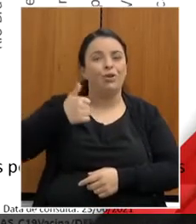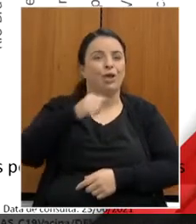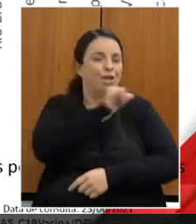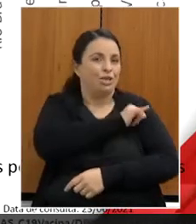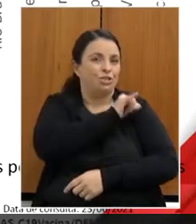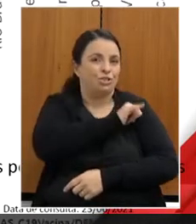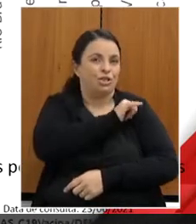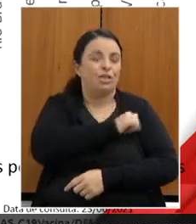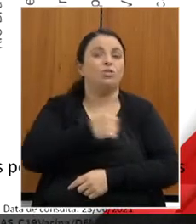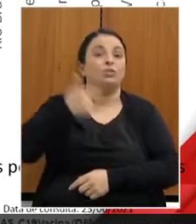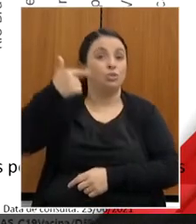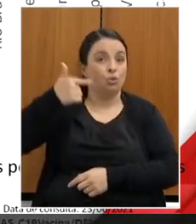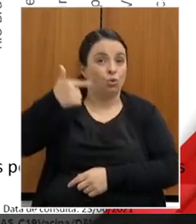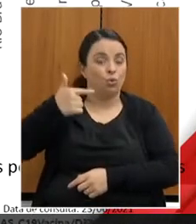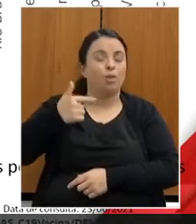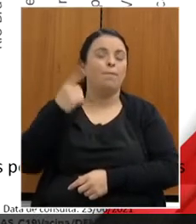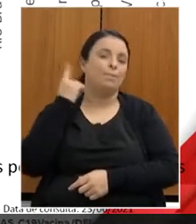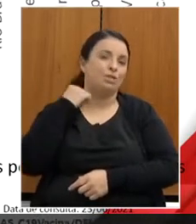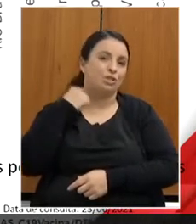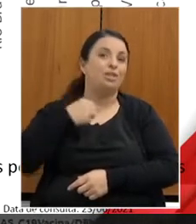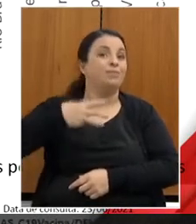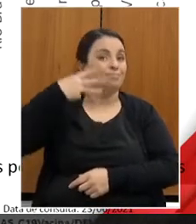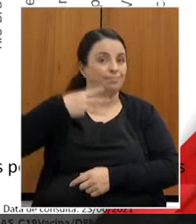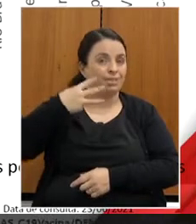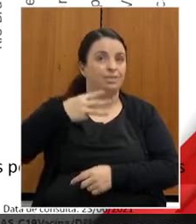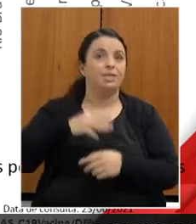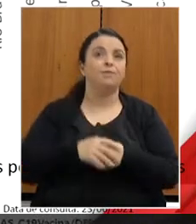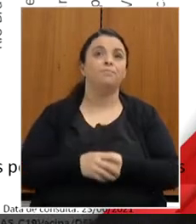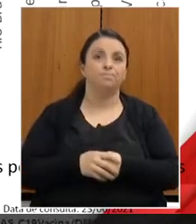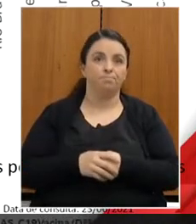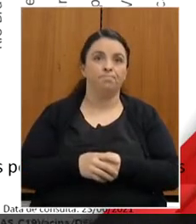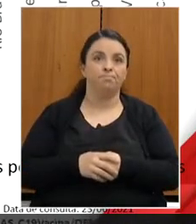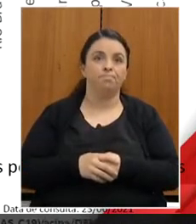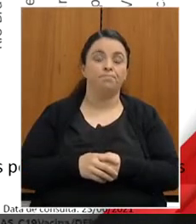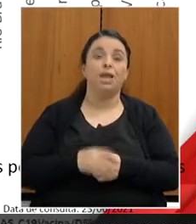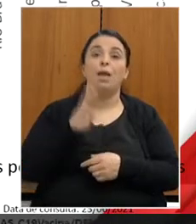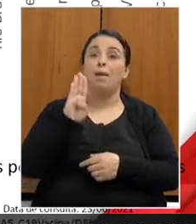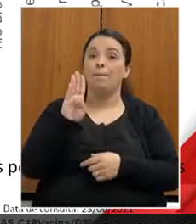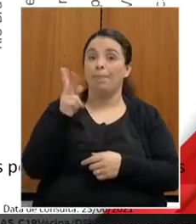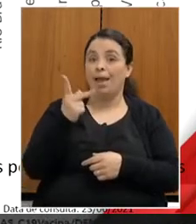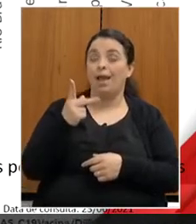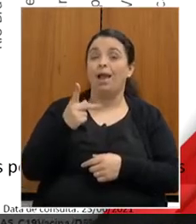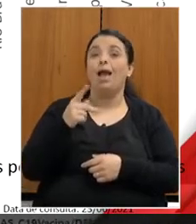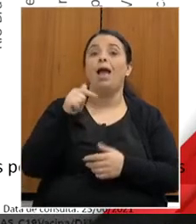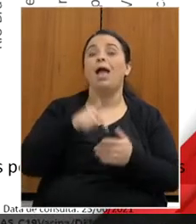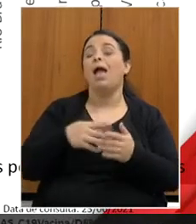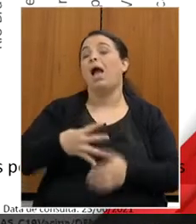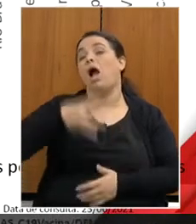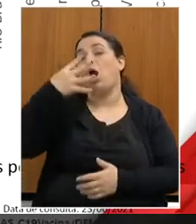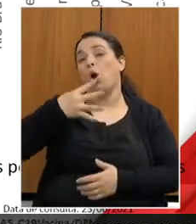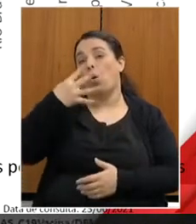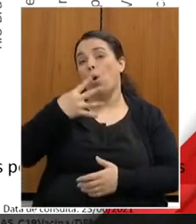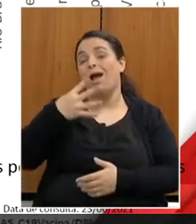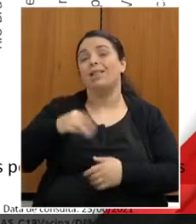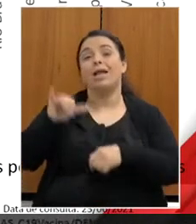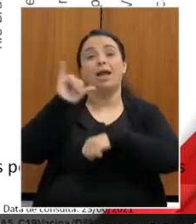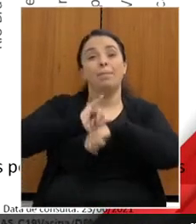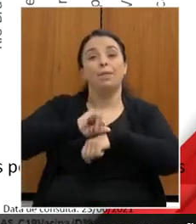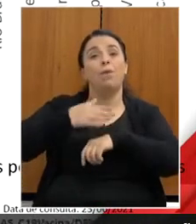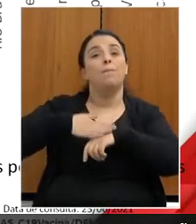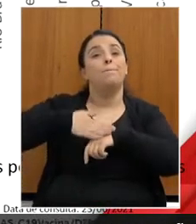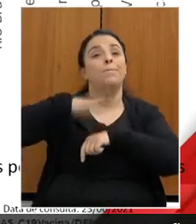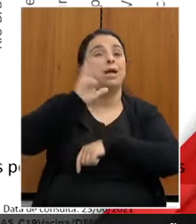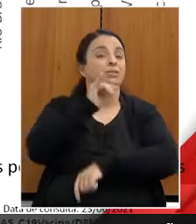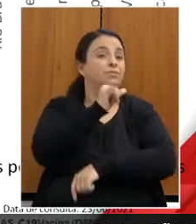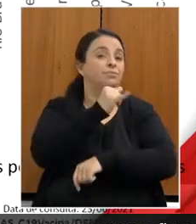Belo Horizonte, contando doses aplicadas de D1 e D2, é a quarta capital que mais aplicou vacinas. Isso mostra